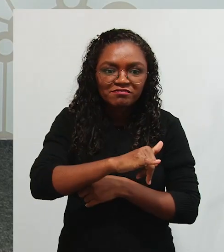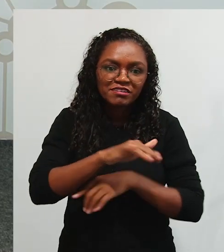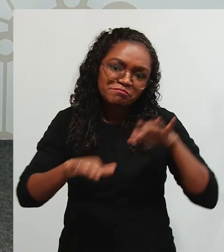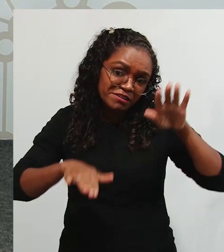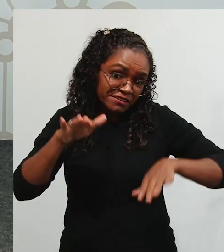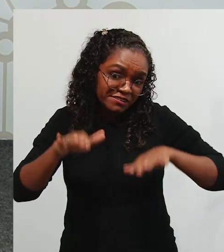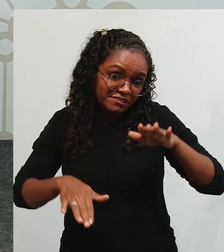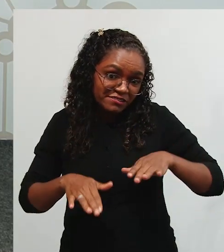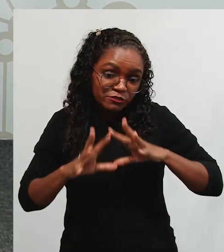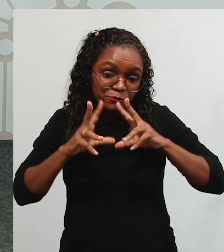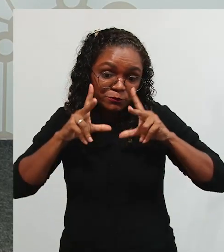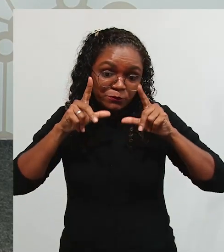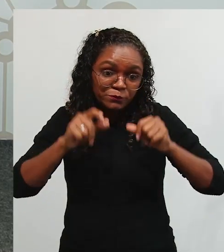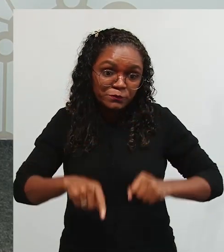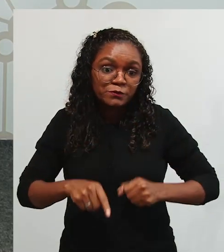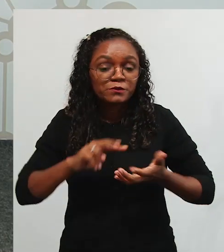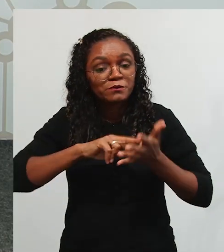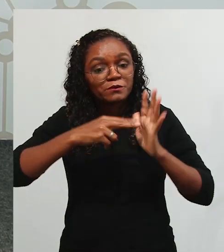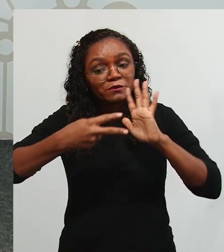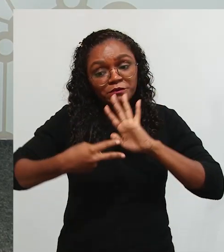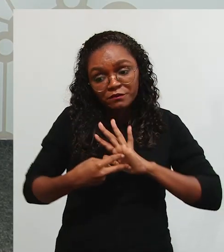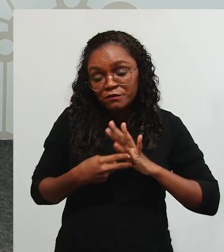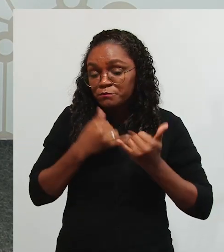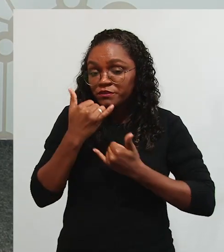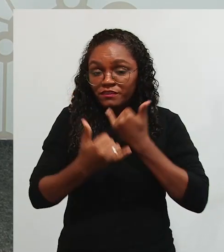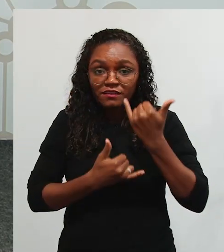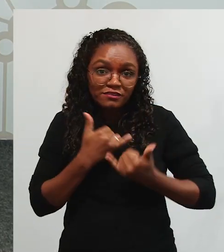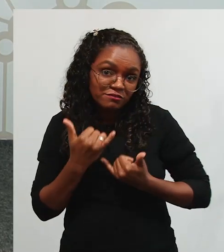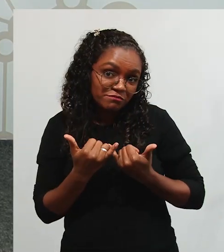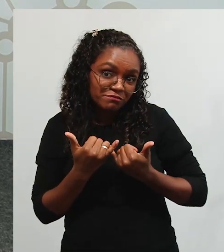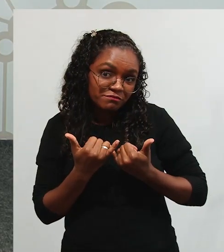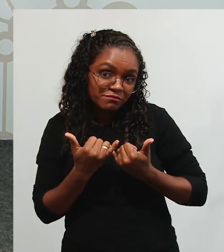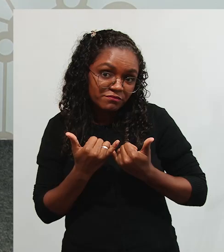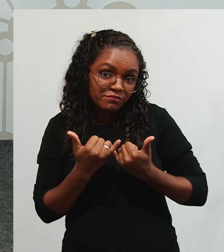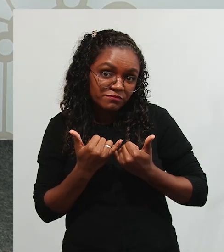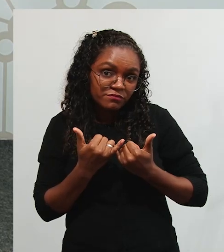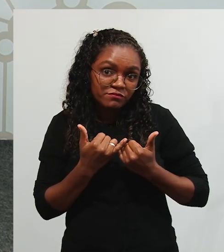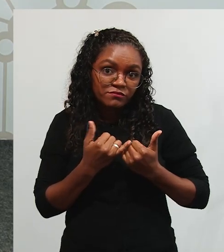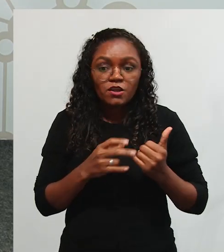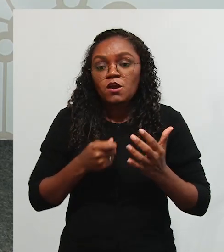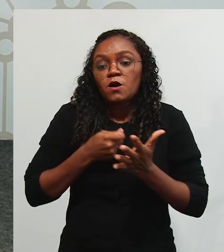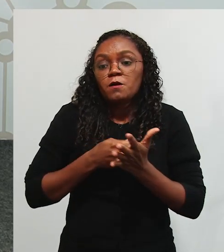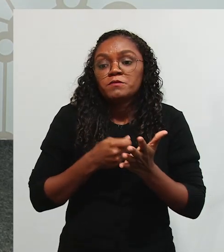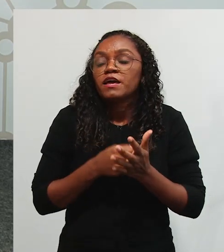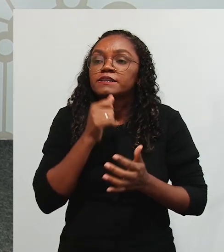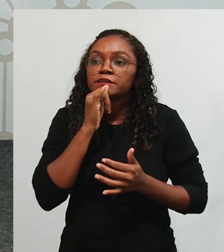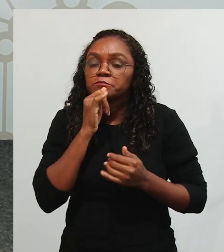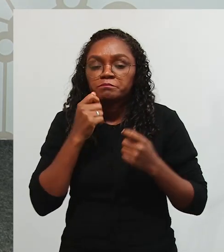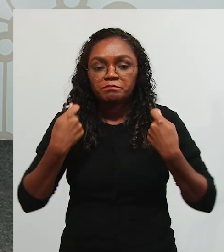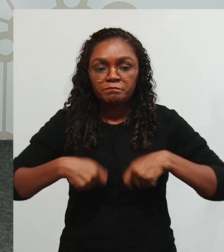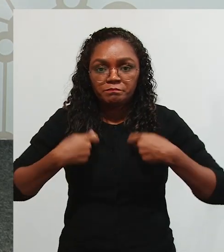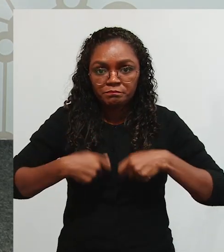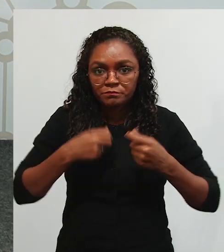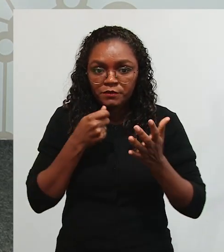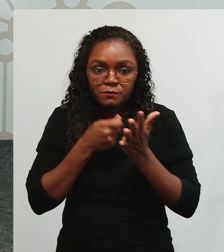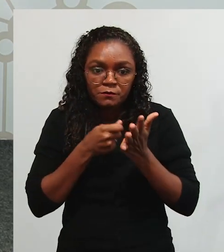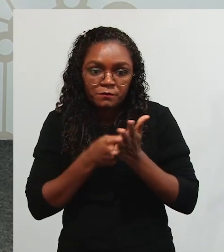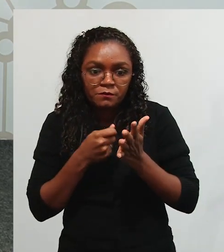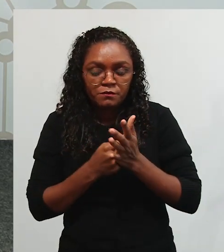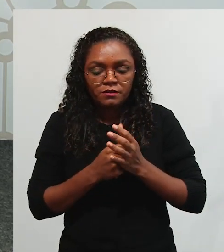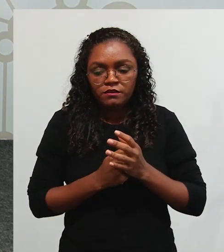Então, tudo para ela pode significar um brinquedo. Então, não necessariamente precisa ser com brinquedos